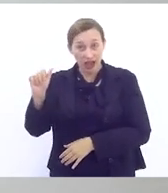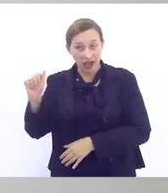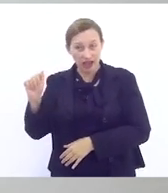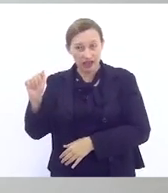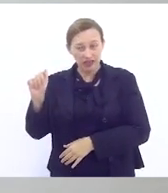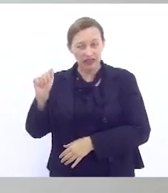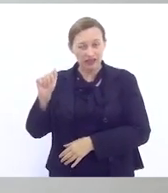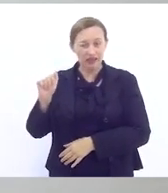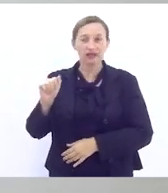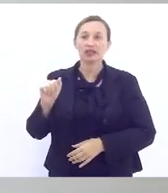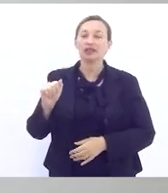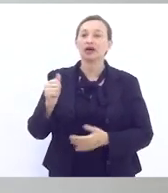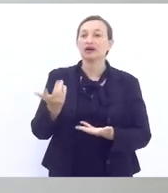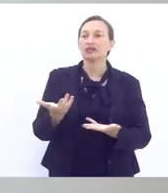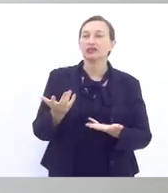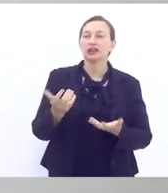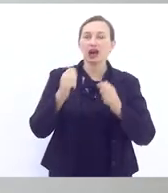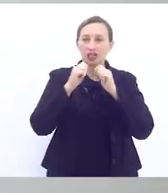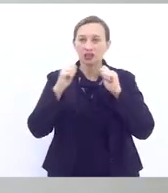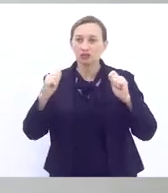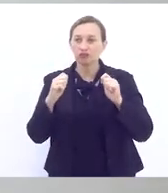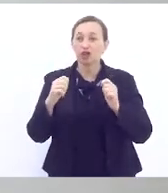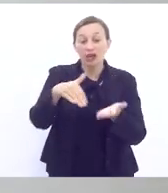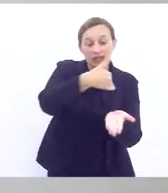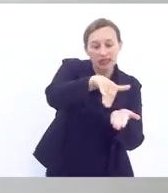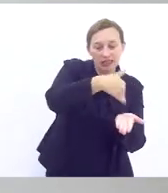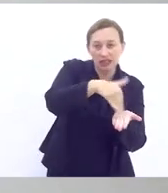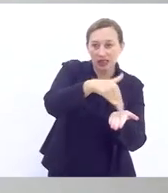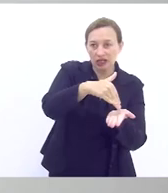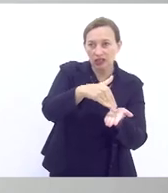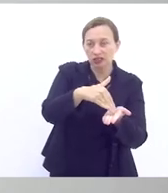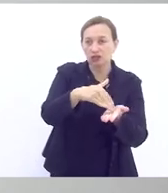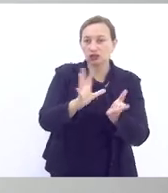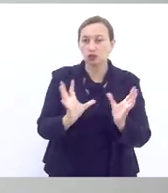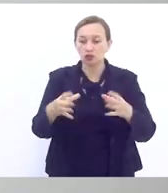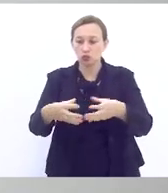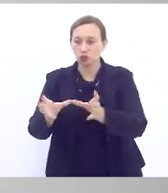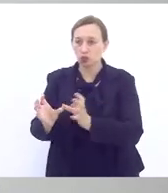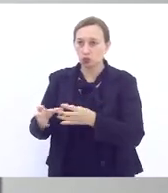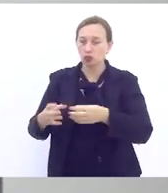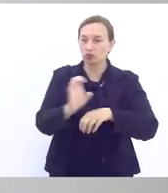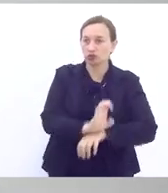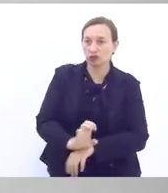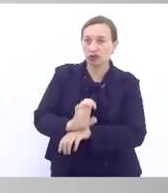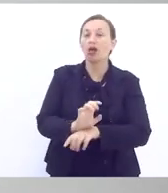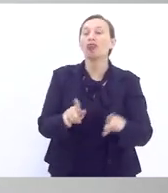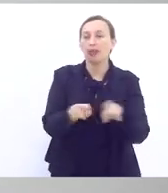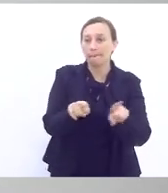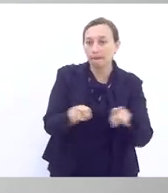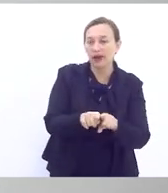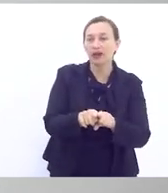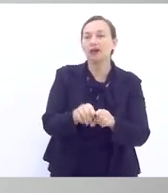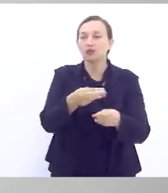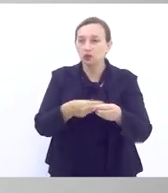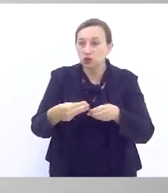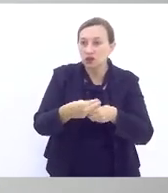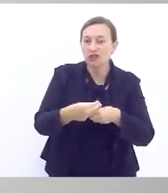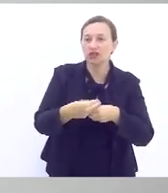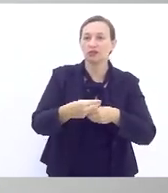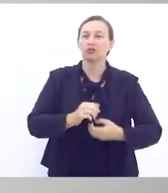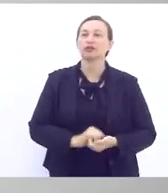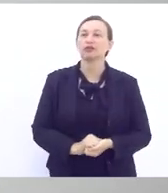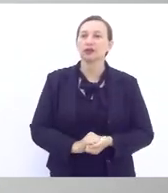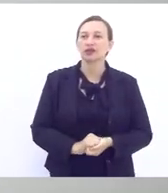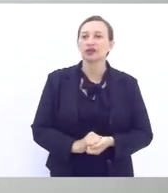ele Visa né assessorar as secretarias e órgãos estaduais né Eu os municípios com relação as carreiras ele